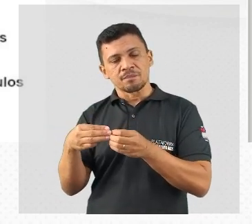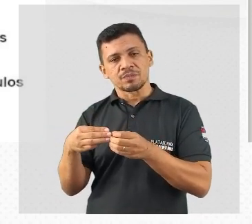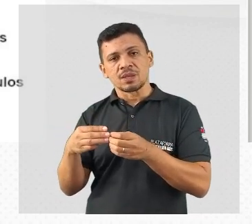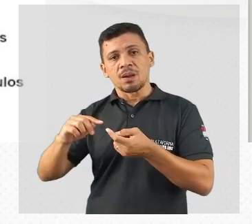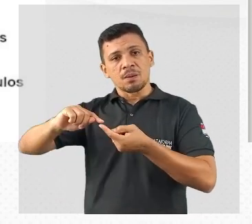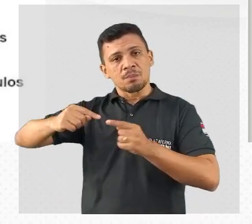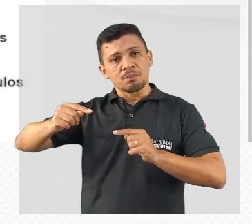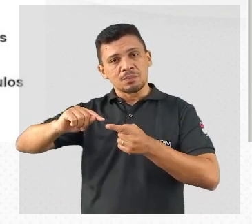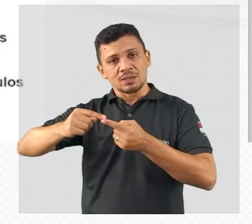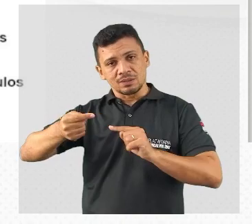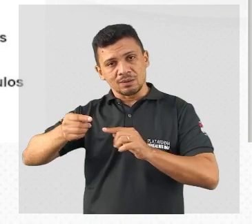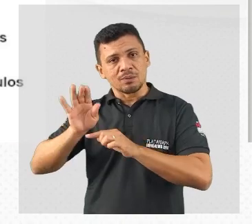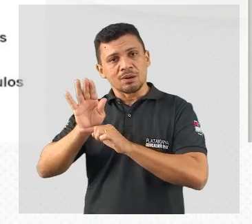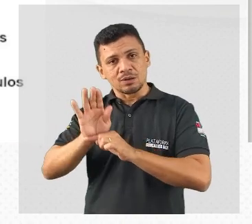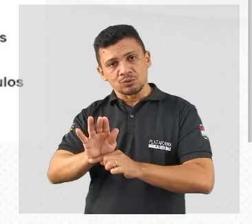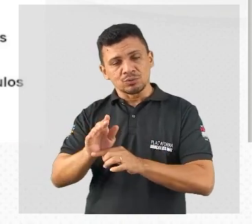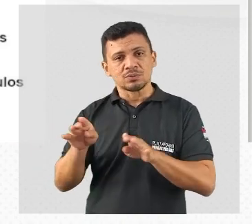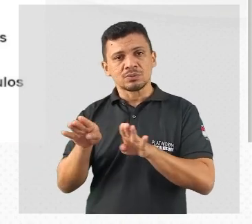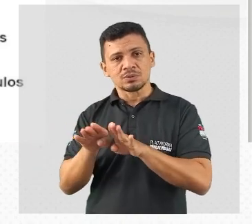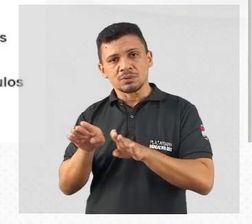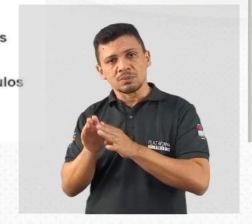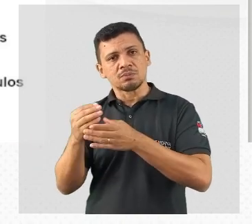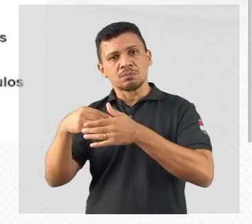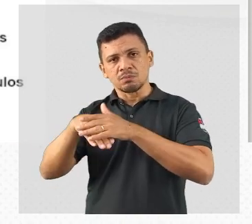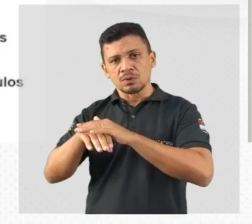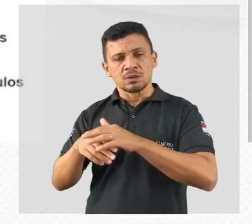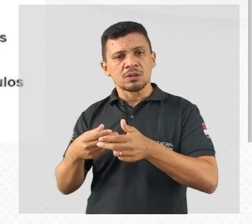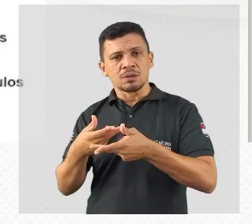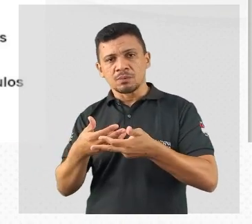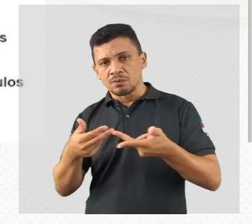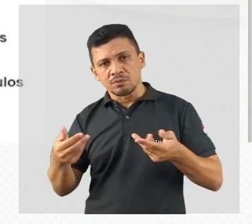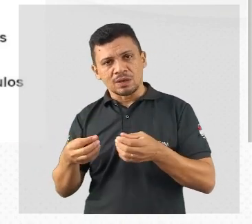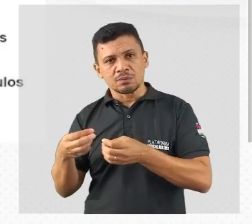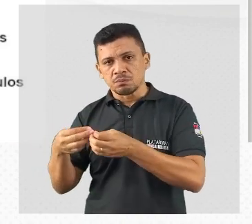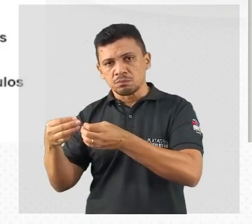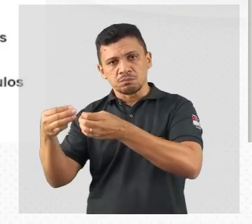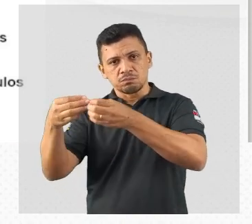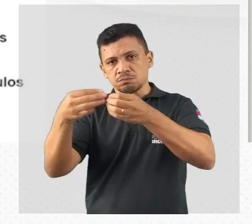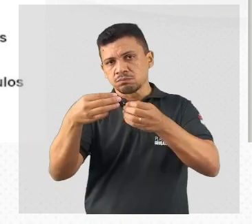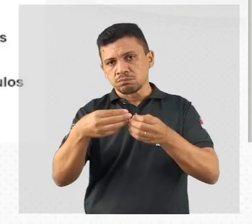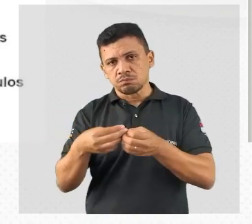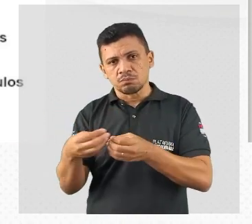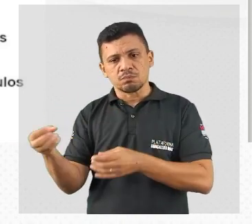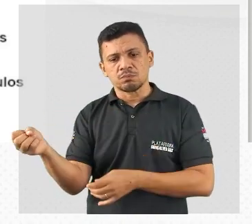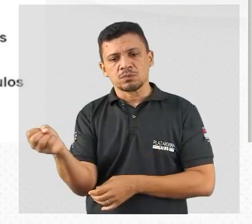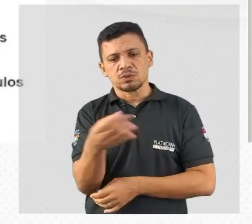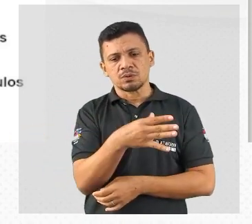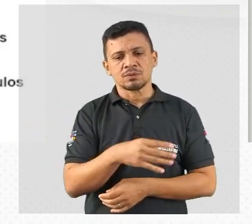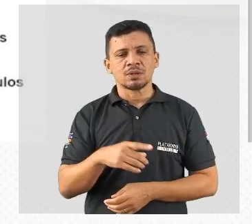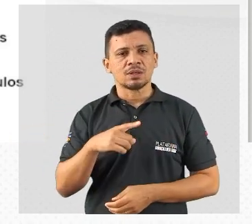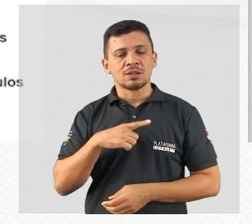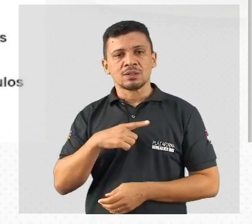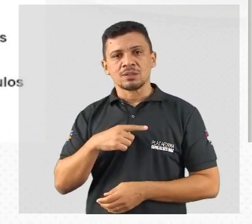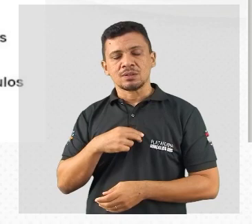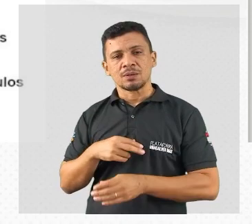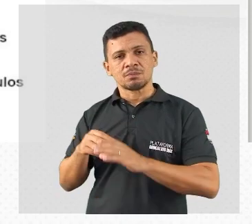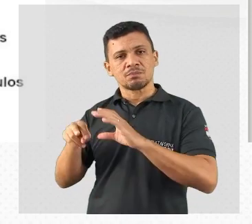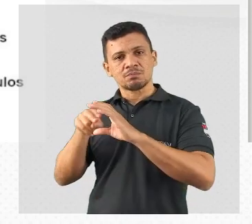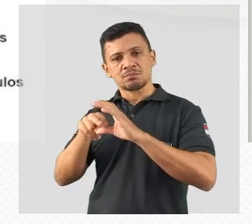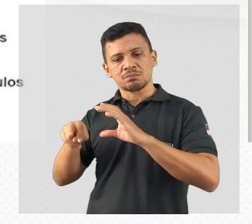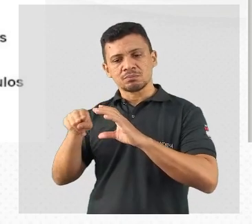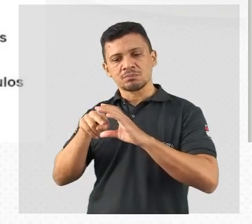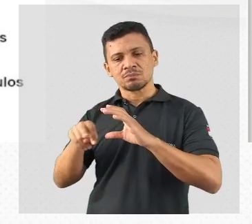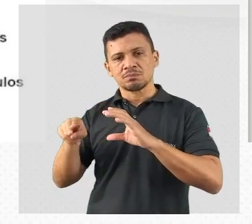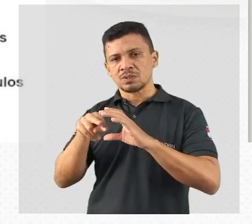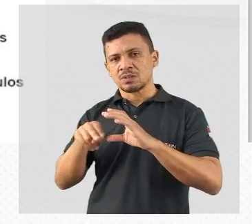material genético, ajudam no empacotamento, ajudam na multiplicação celular. Temos os centríolos e os microtúbulos,